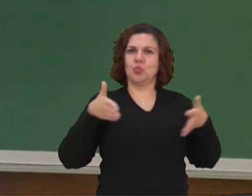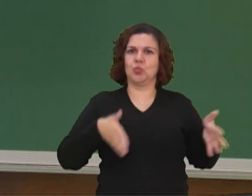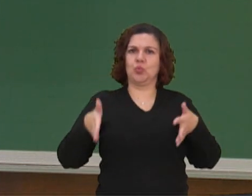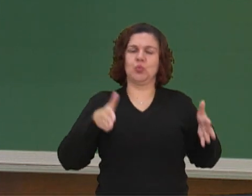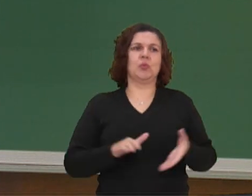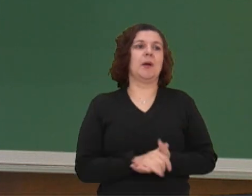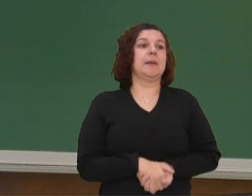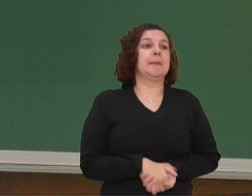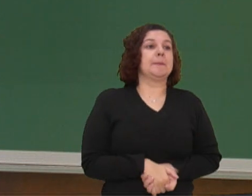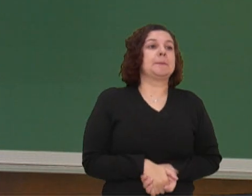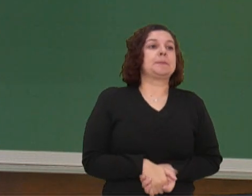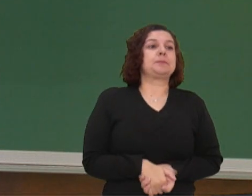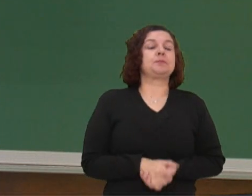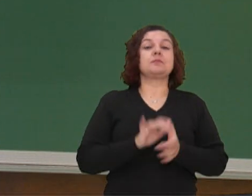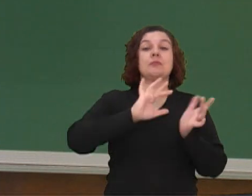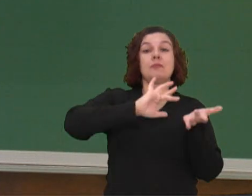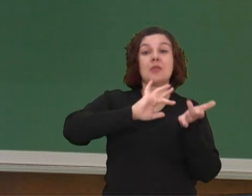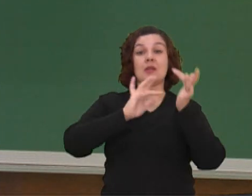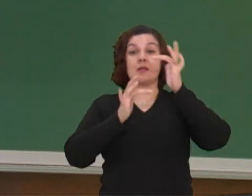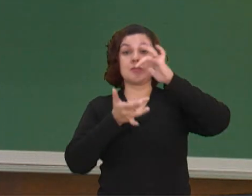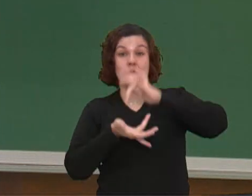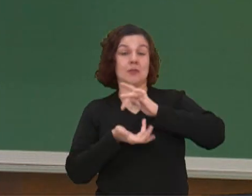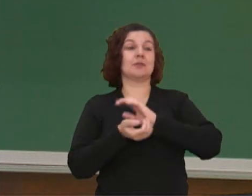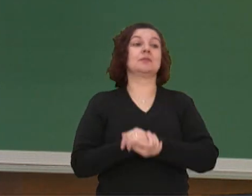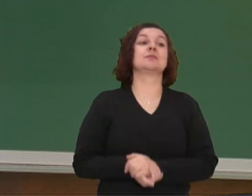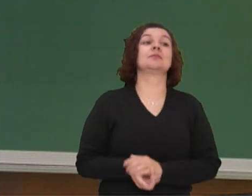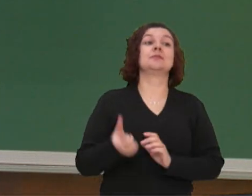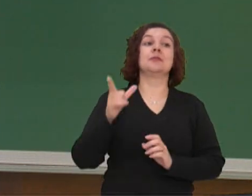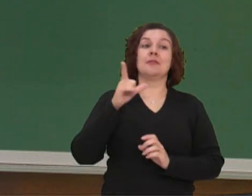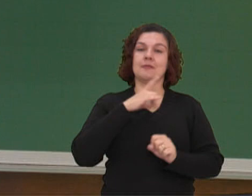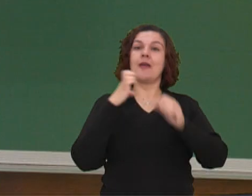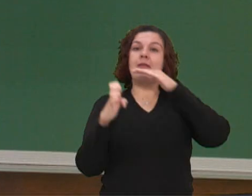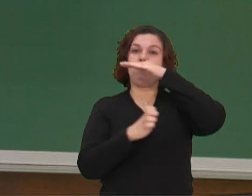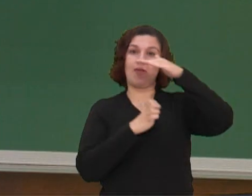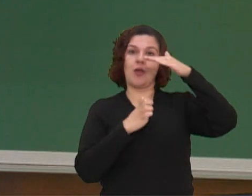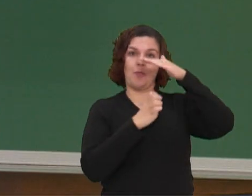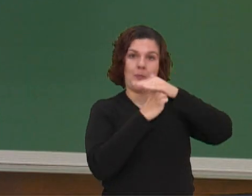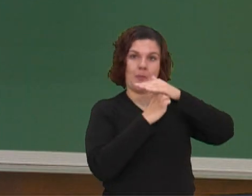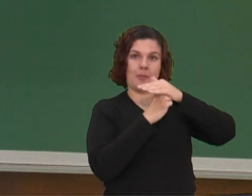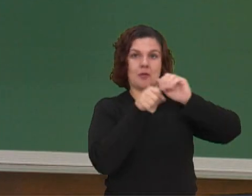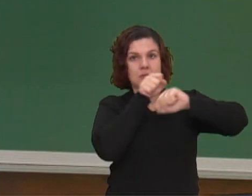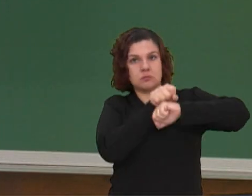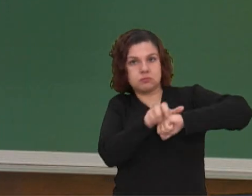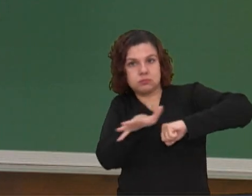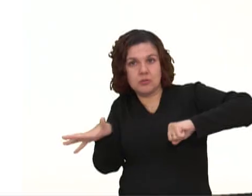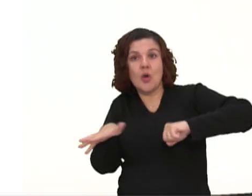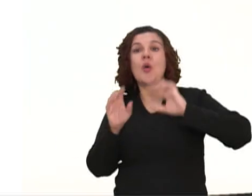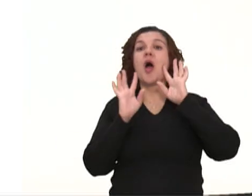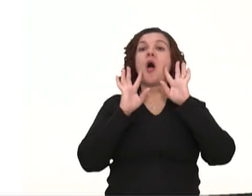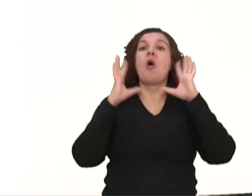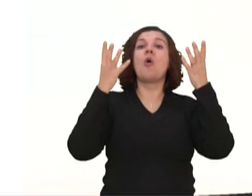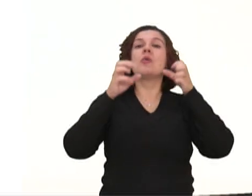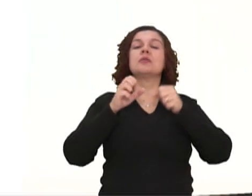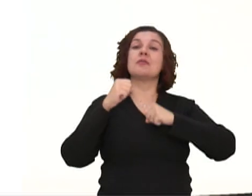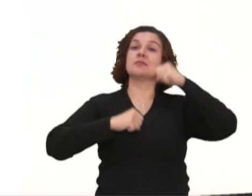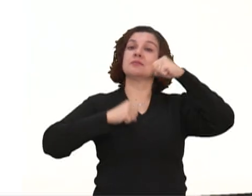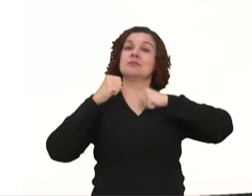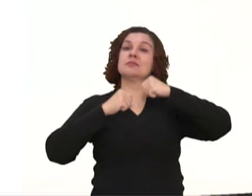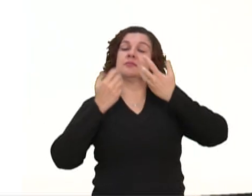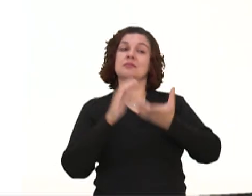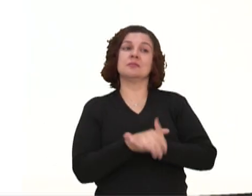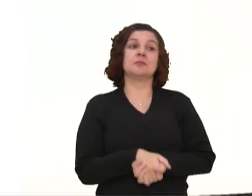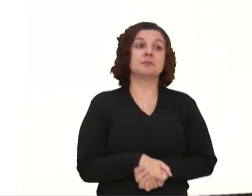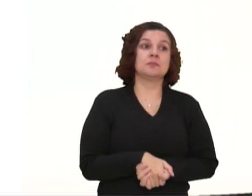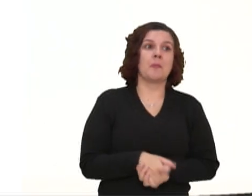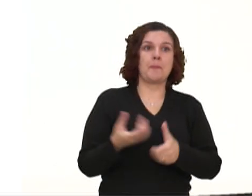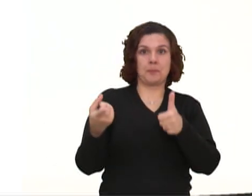ali essa globalização com as empresas transnacionais. O que acontece com a indústria? Primeiro, na